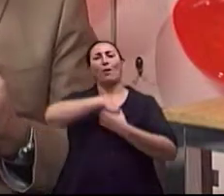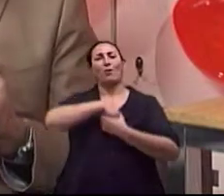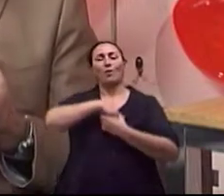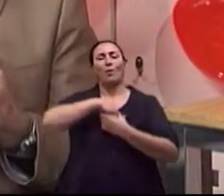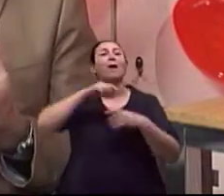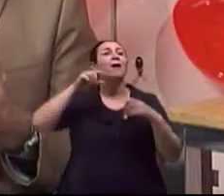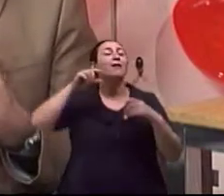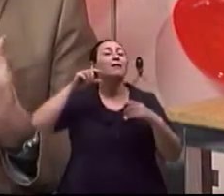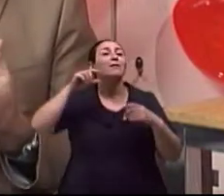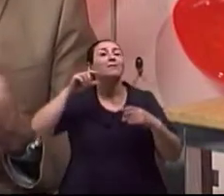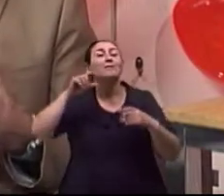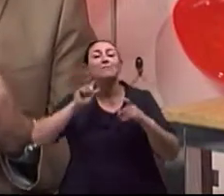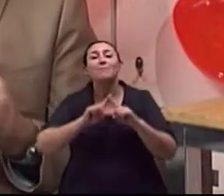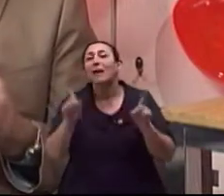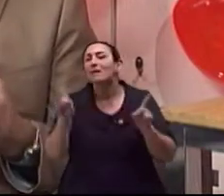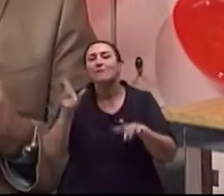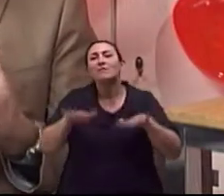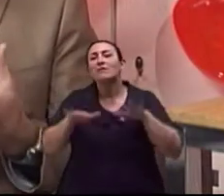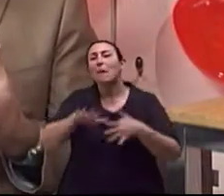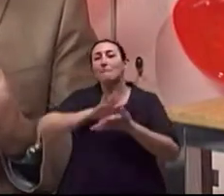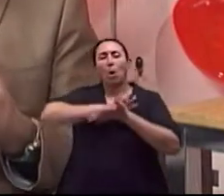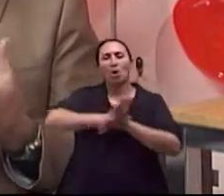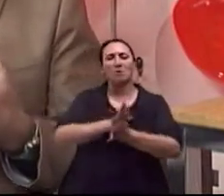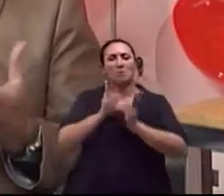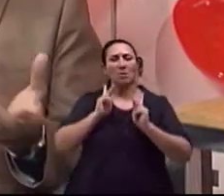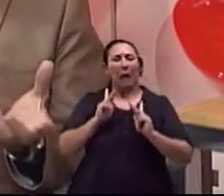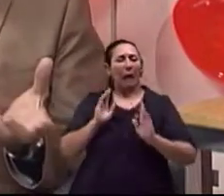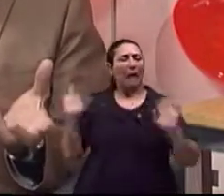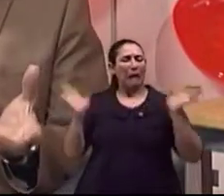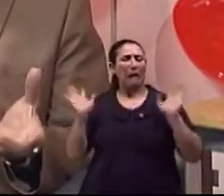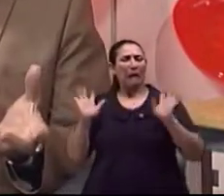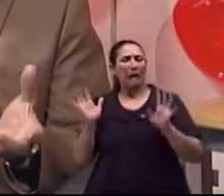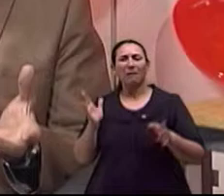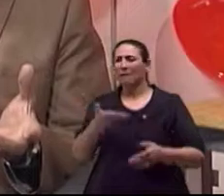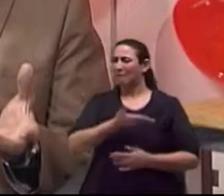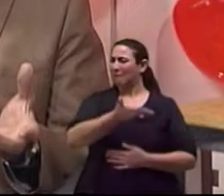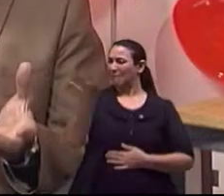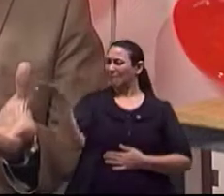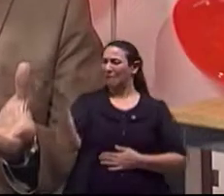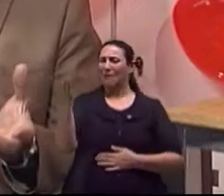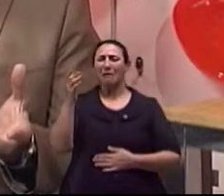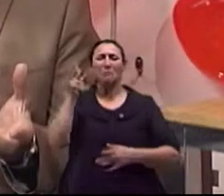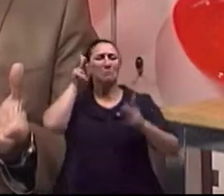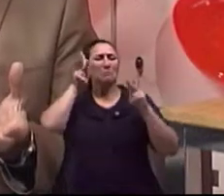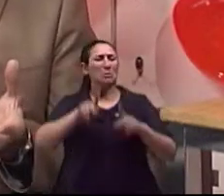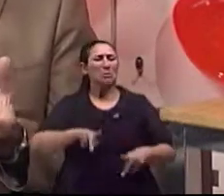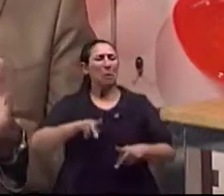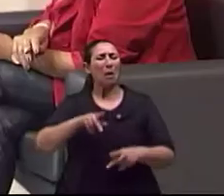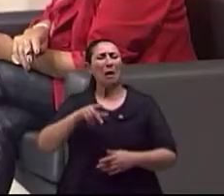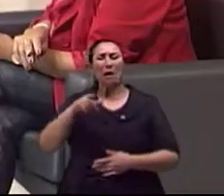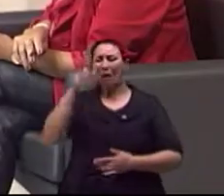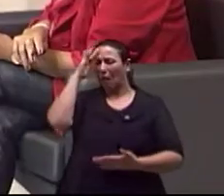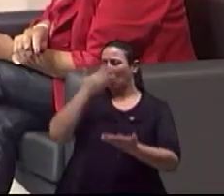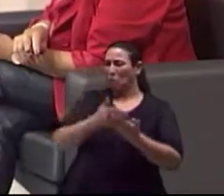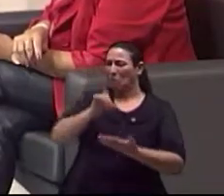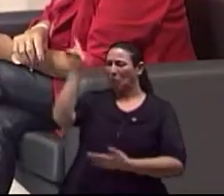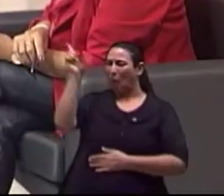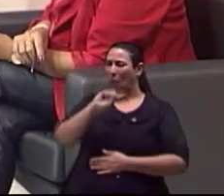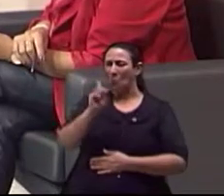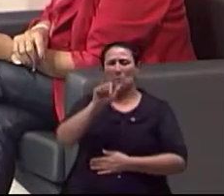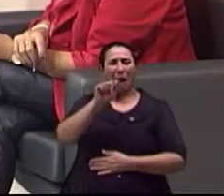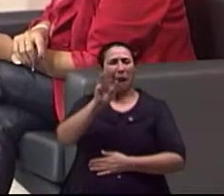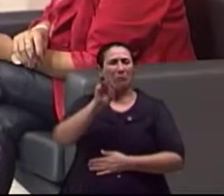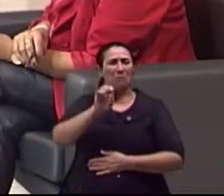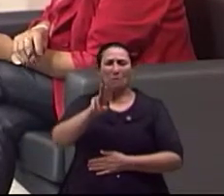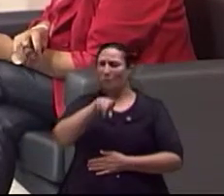né então muitas vezes por preconceito a gente fala por exemplo ah os ateus não t tem espiritualidade e isso é uma distorção na verdade